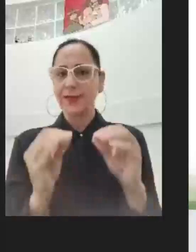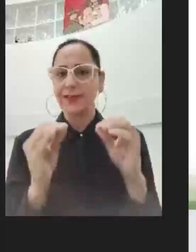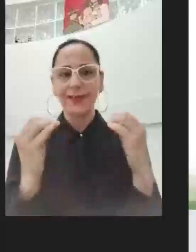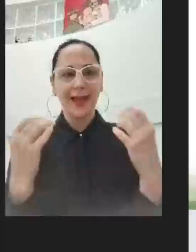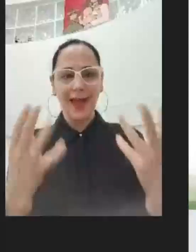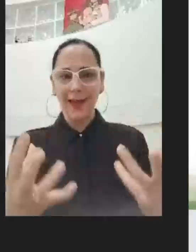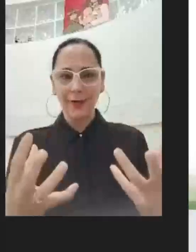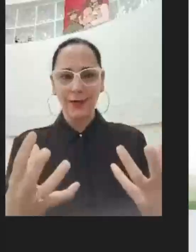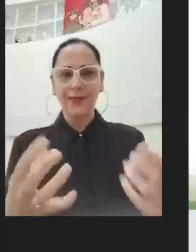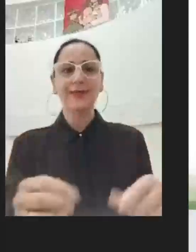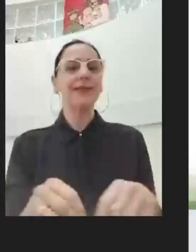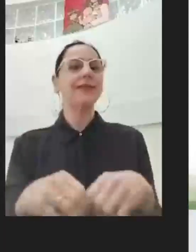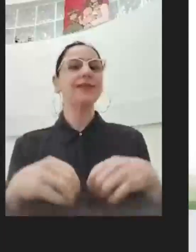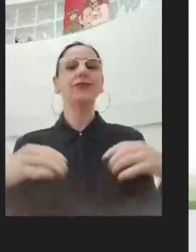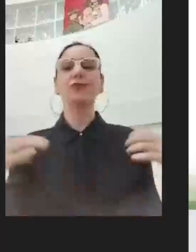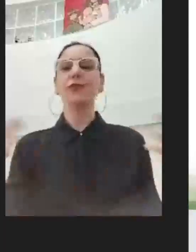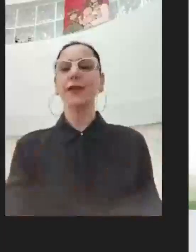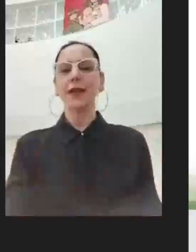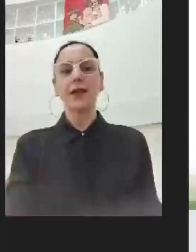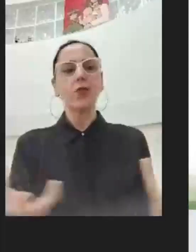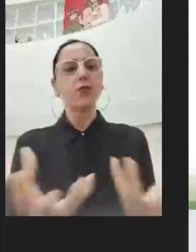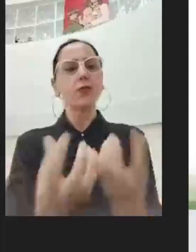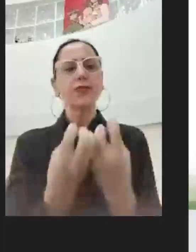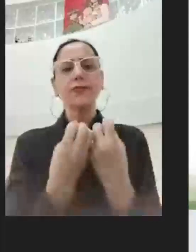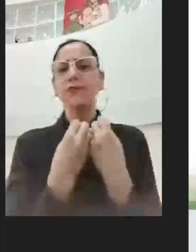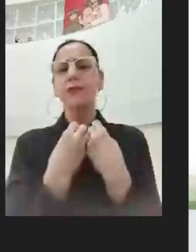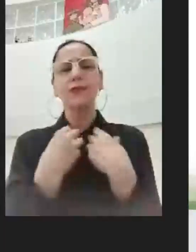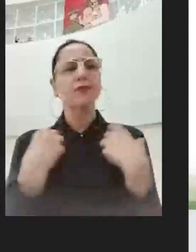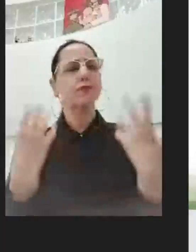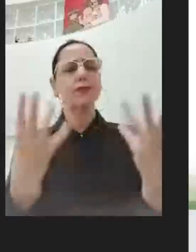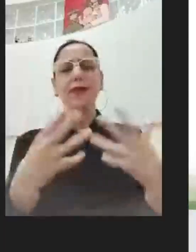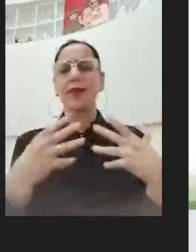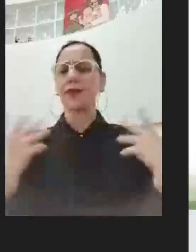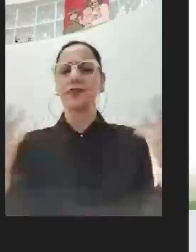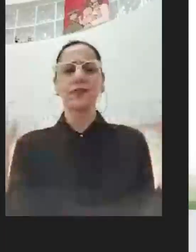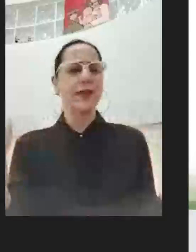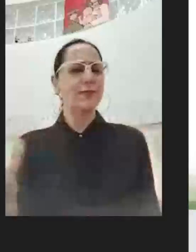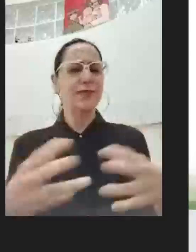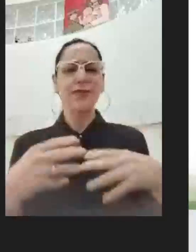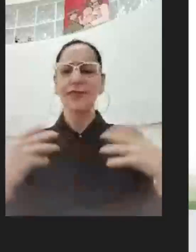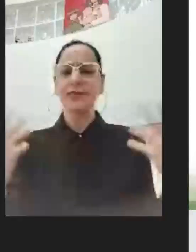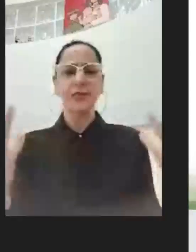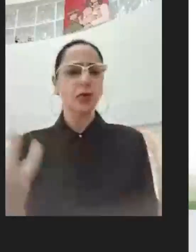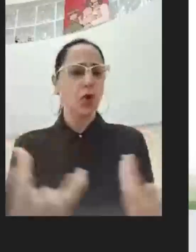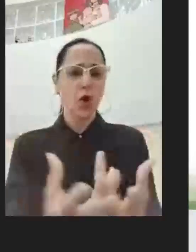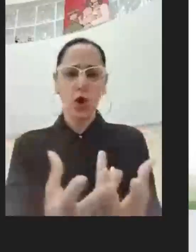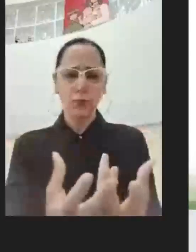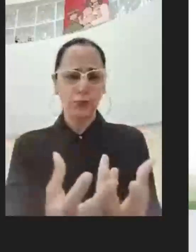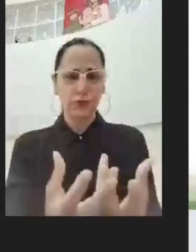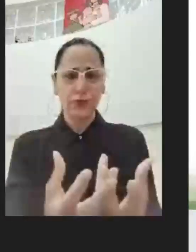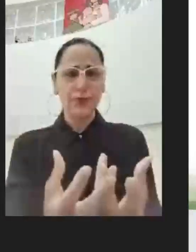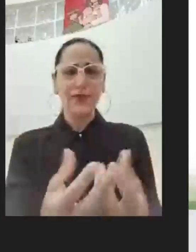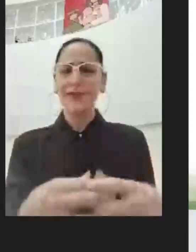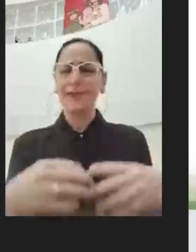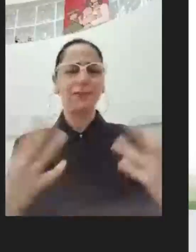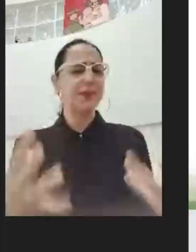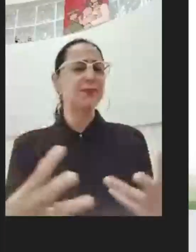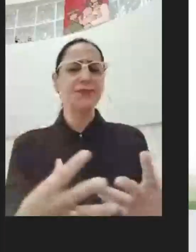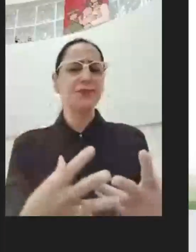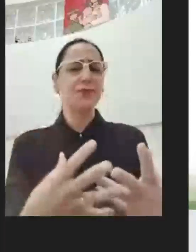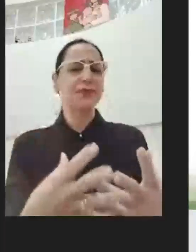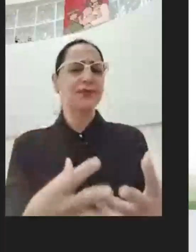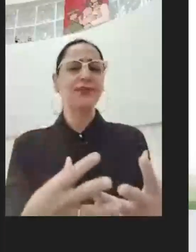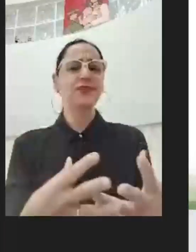vitamina D. Ele tem água e ele tem toda aquela composição única de nutrientes, vitaminas,